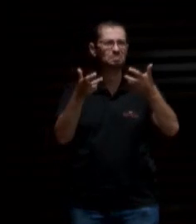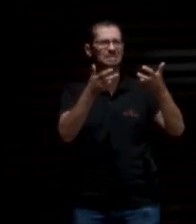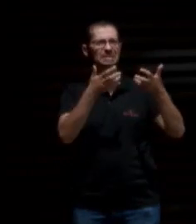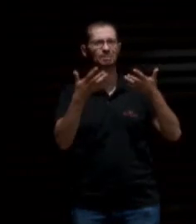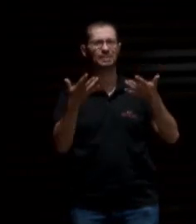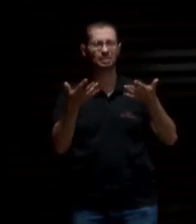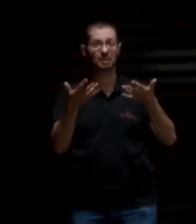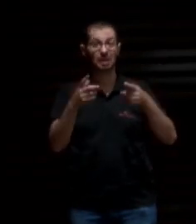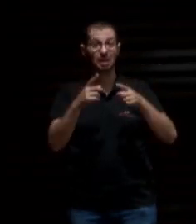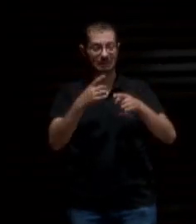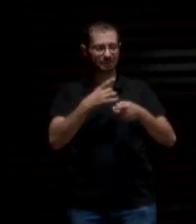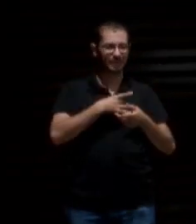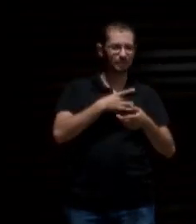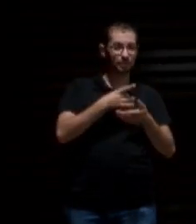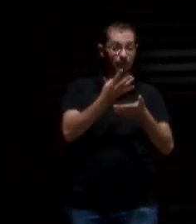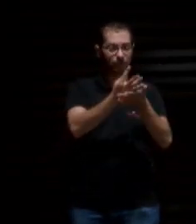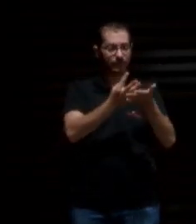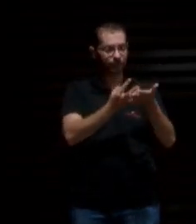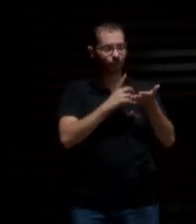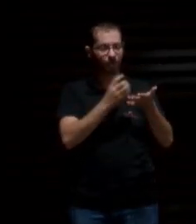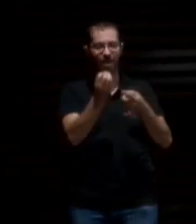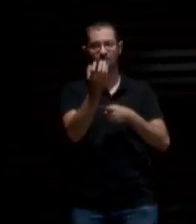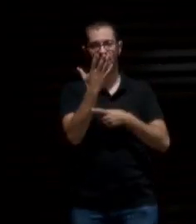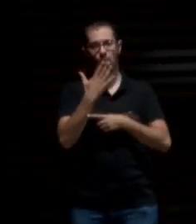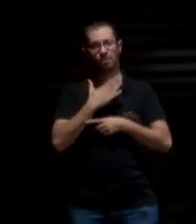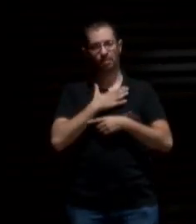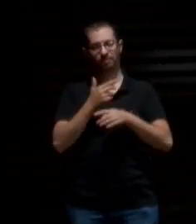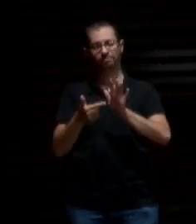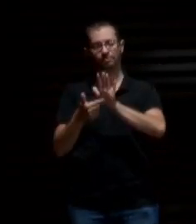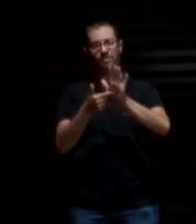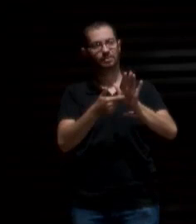texto veio para mim, é por isso que eu estou trazendo para os irmãos. Nós não precisamos temer.